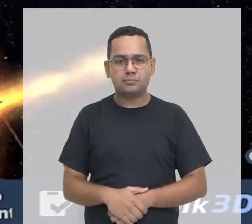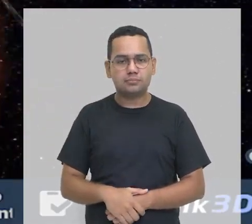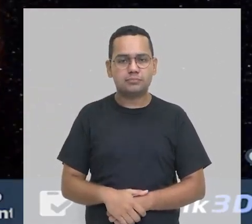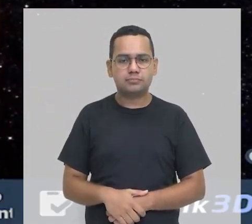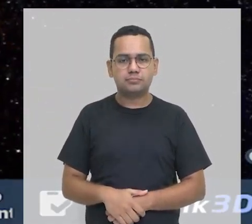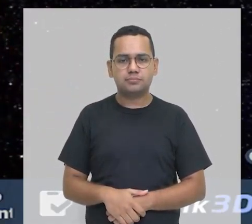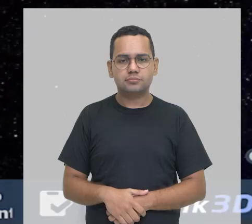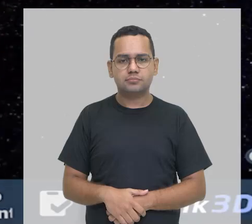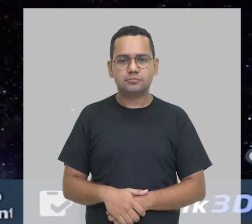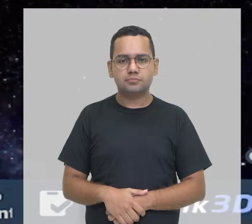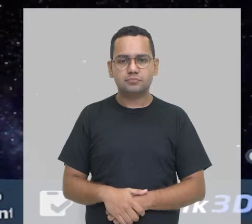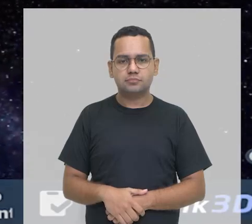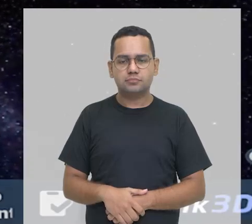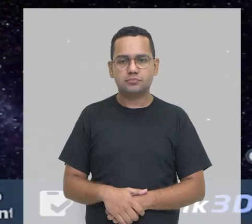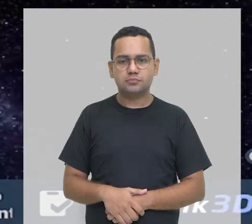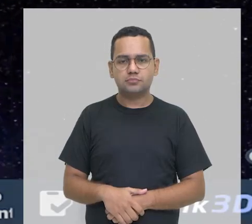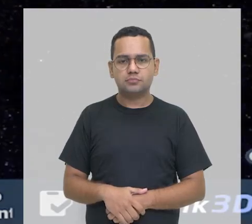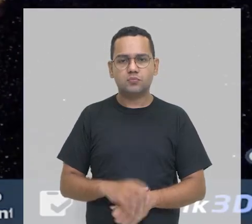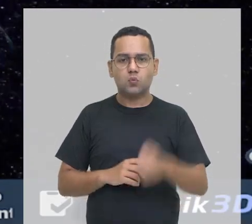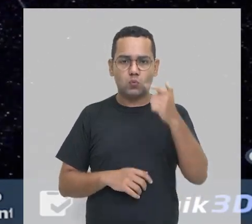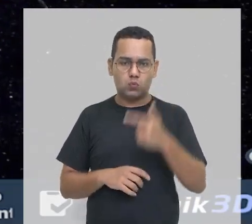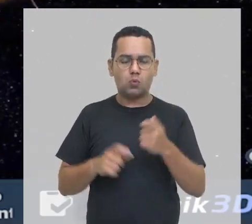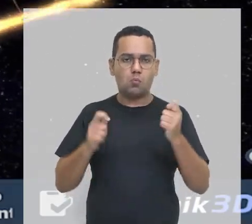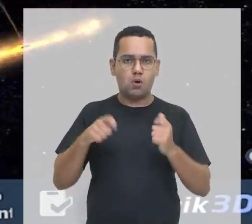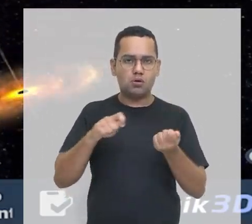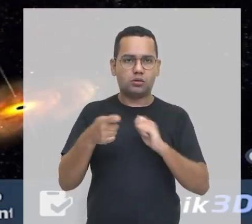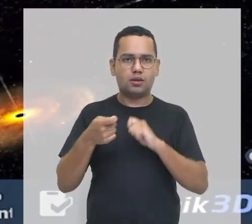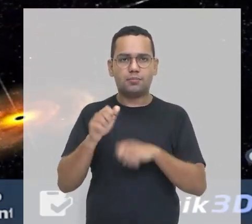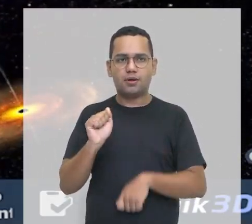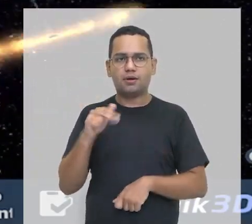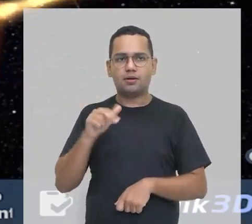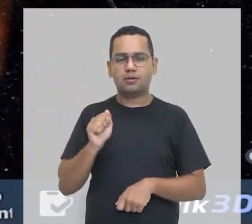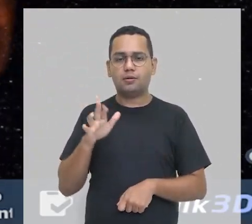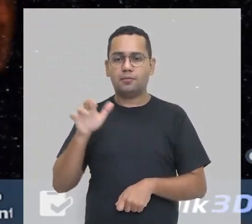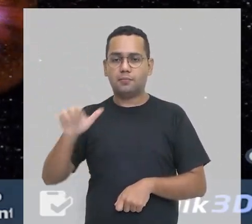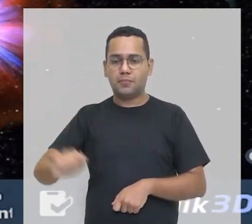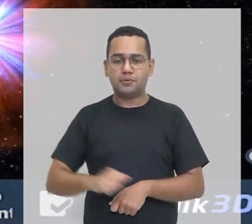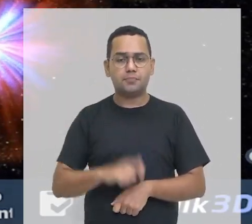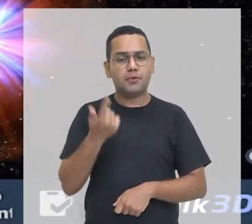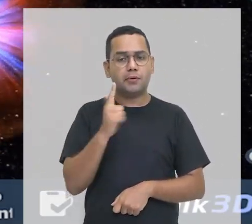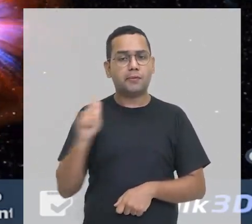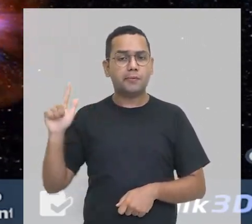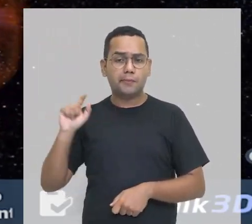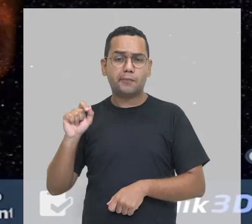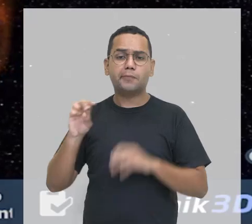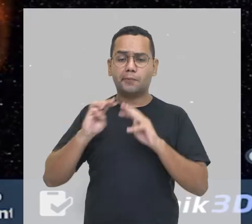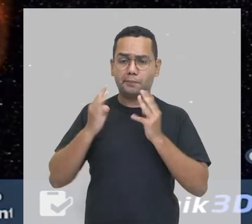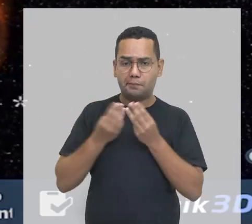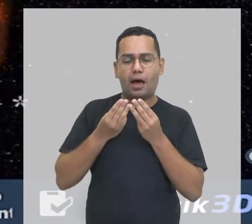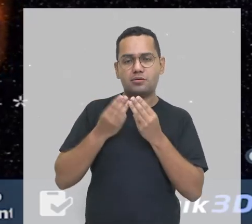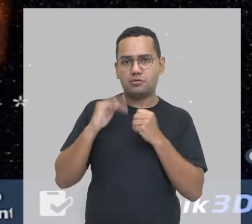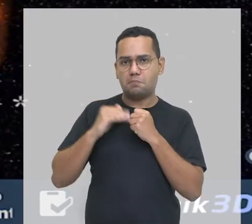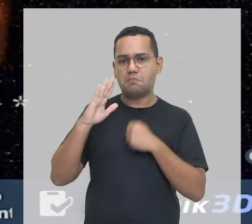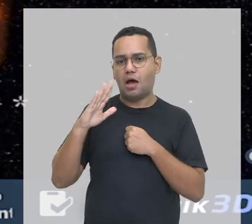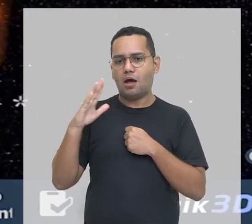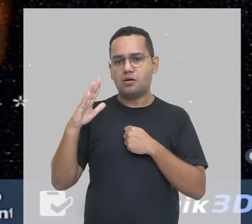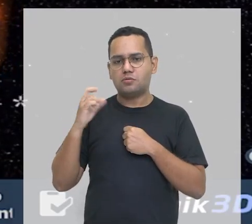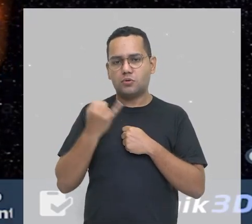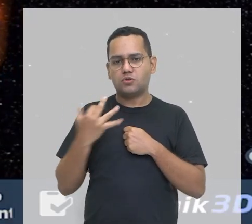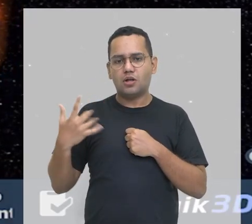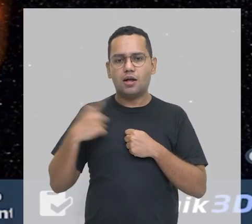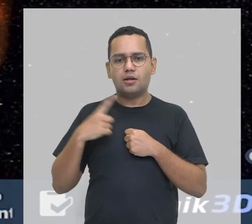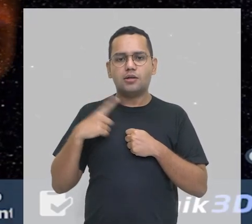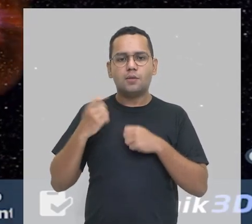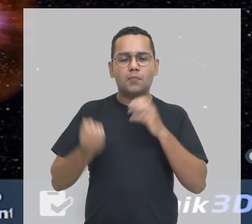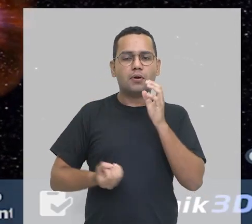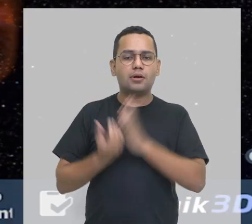originar uma anã branca, enquanto estrelas mais massivas poderão originar um buraco negro, como